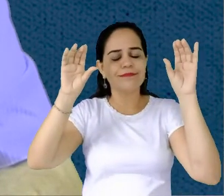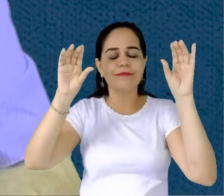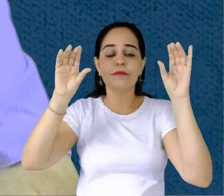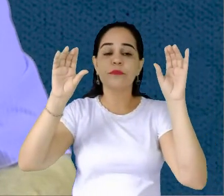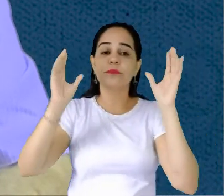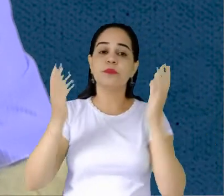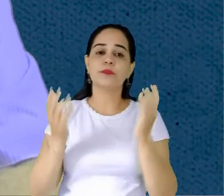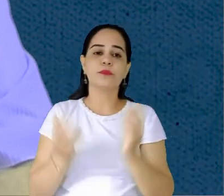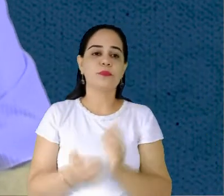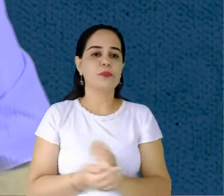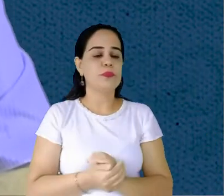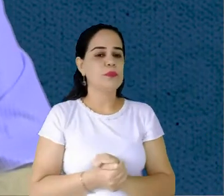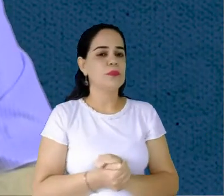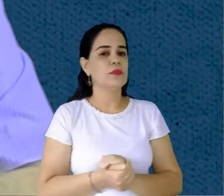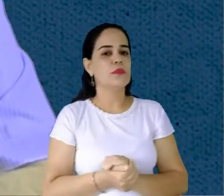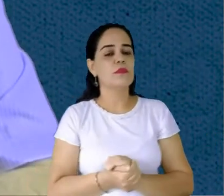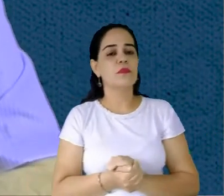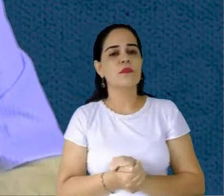Ela